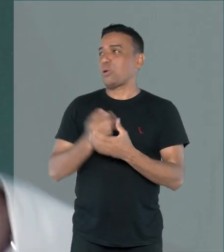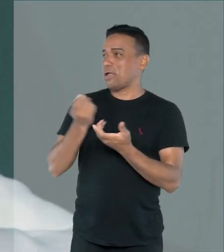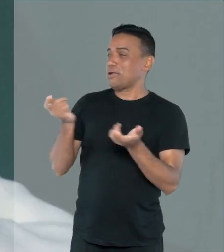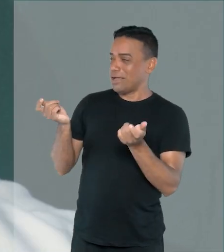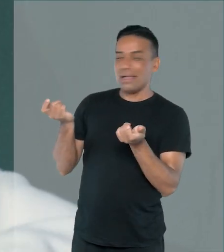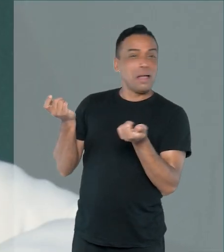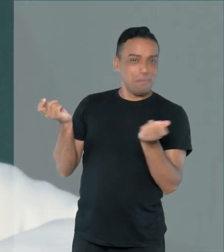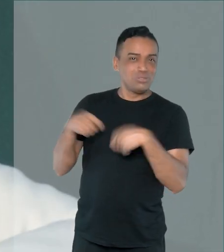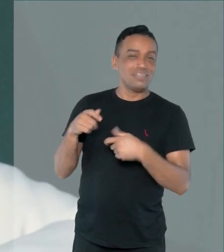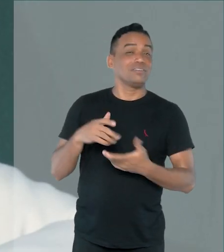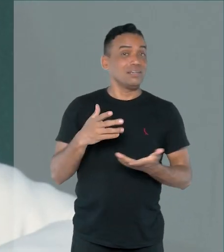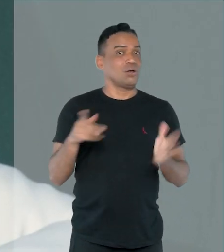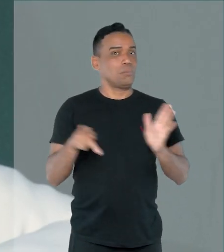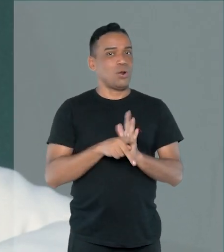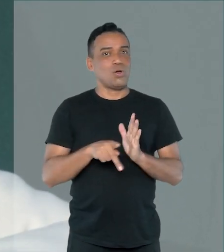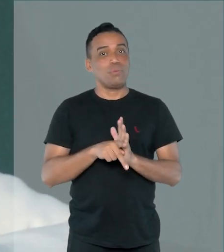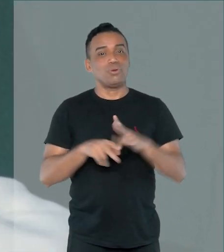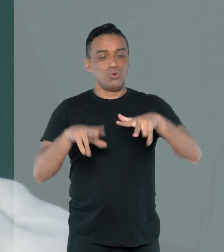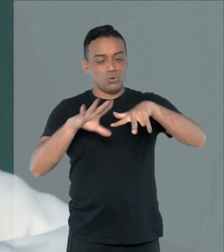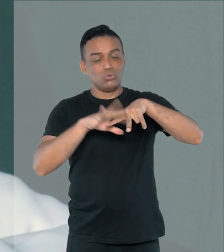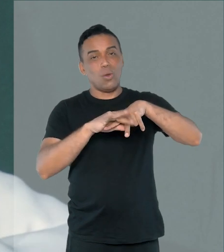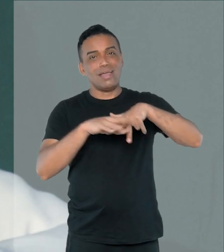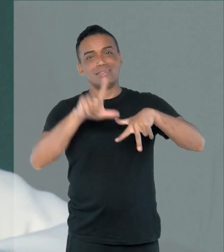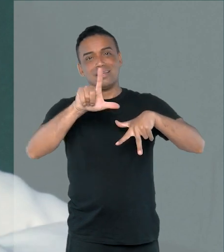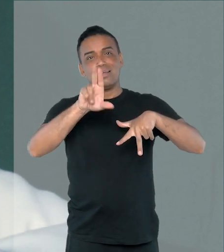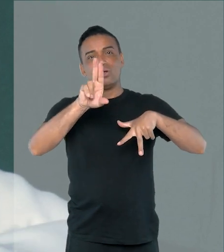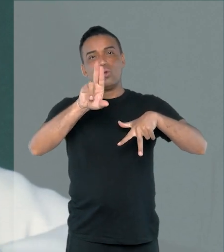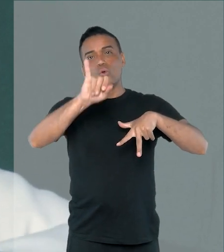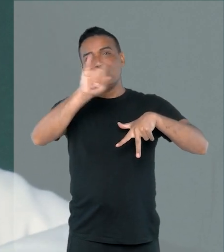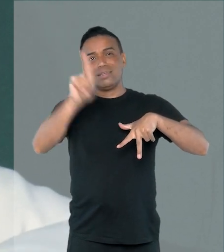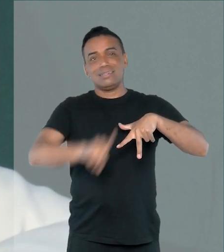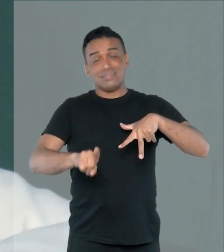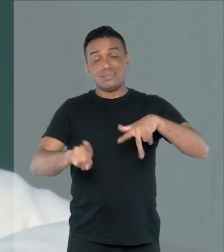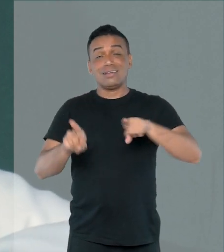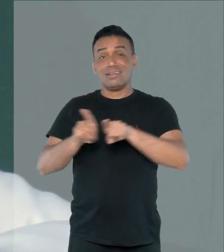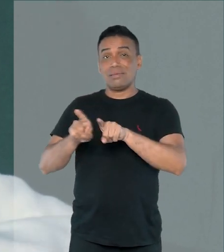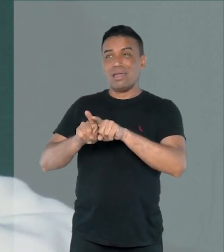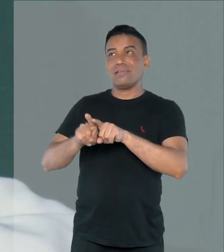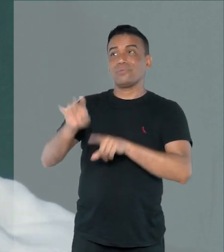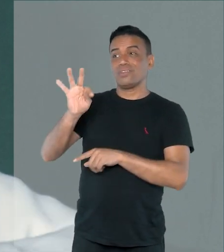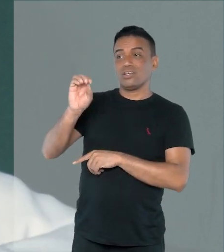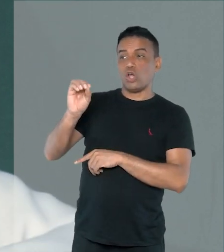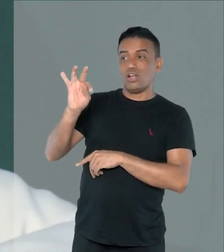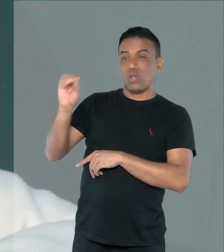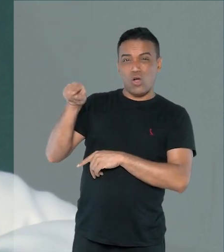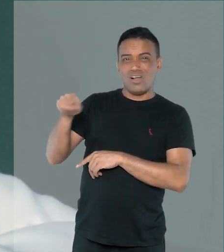E vai agravar, portanto, a doença do Luís. E o Totó, o Antônio,